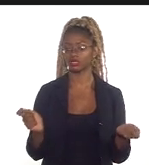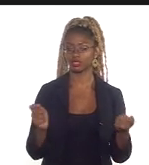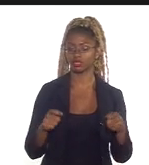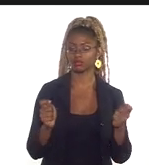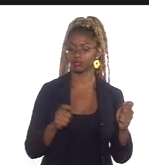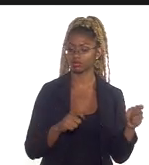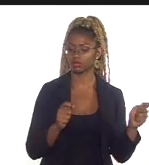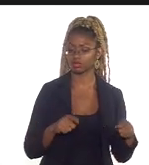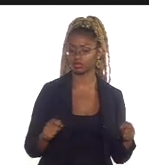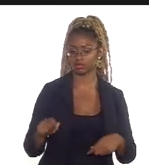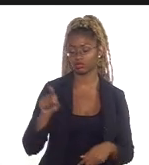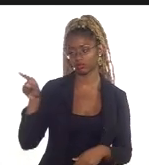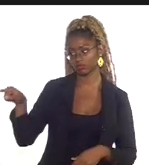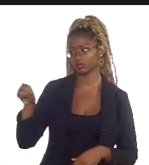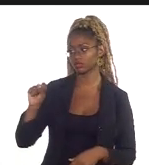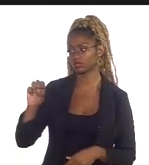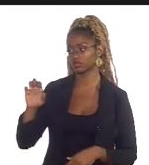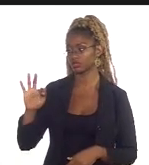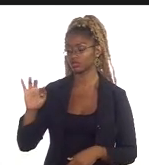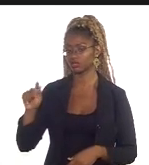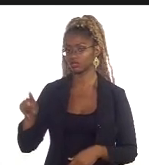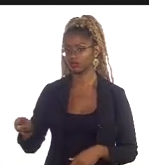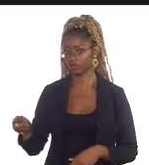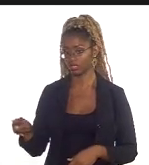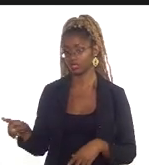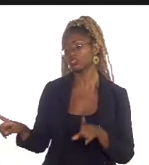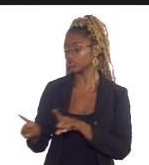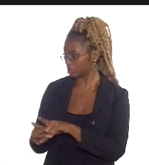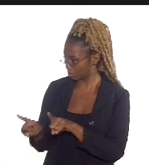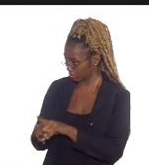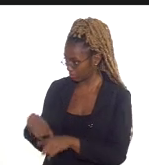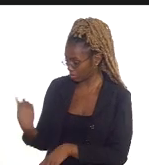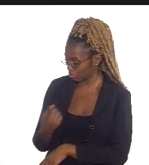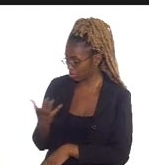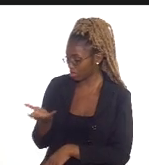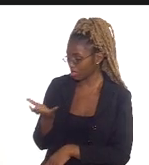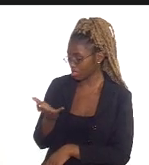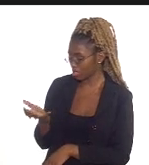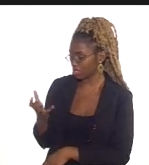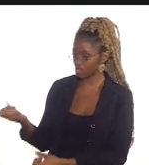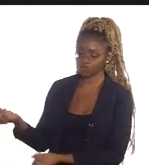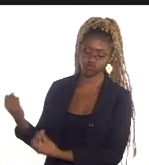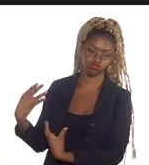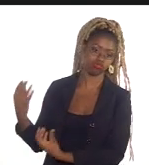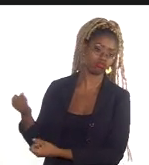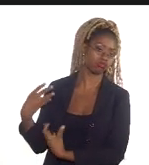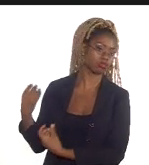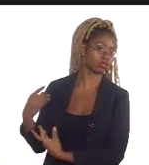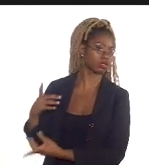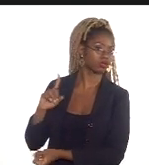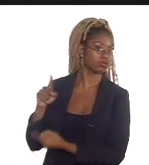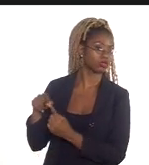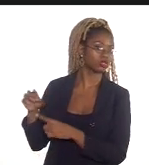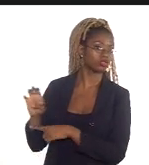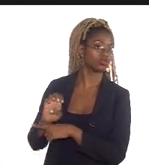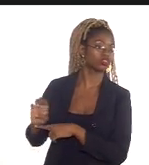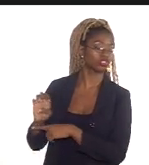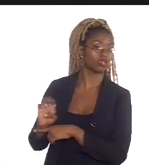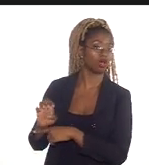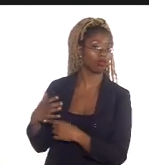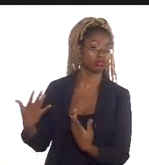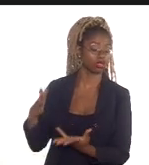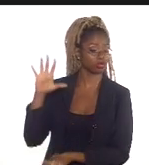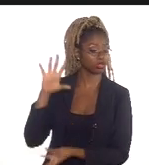capacitação para a Cefaz, a ANP também espera receber treinamento da Cefaz em relação à tributação estadual. Então,